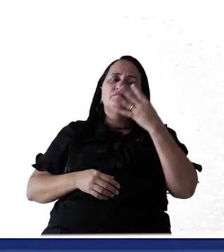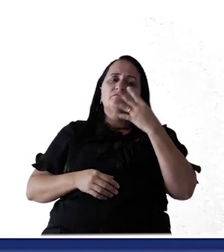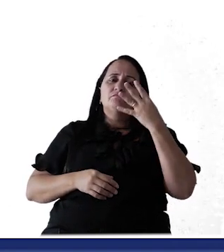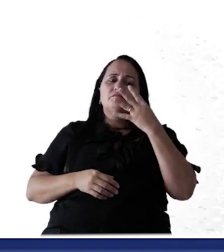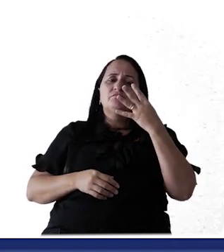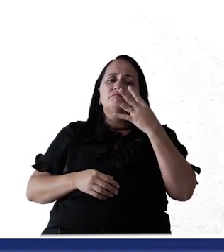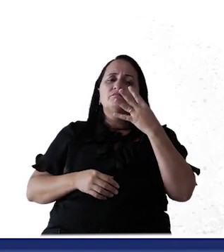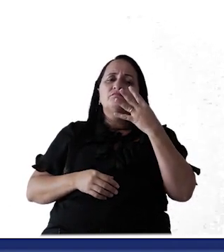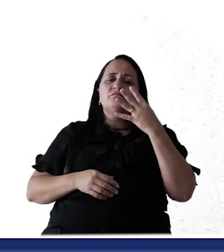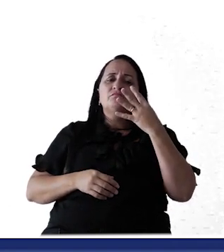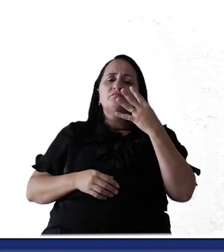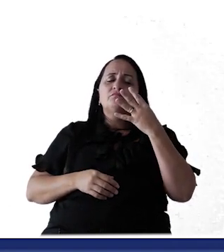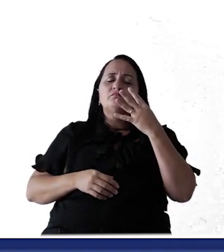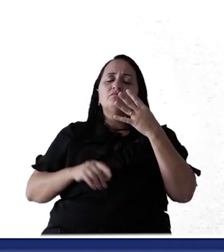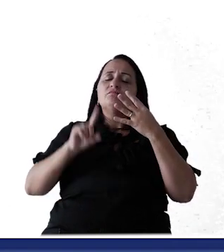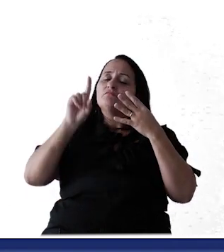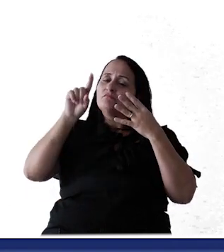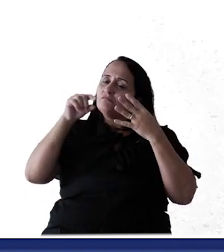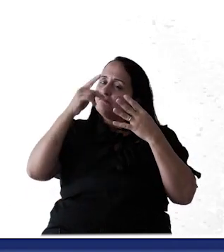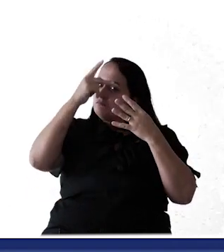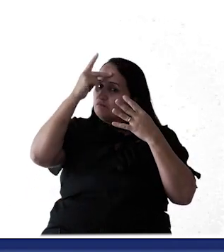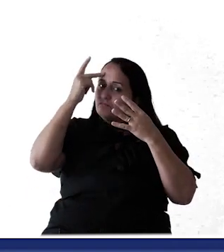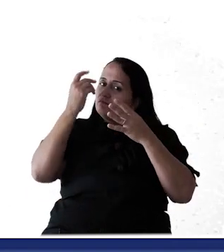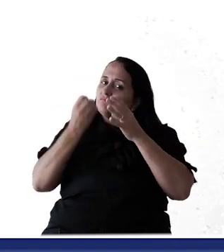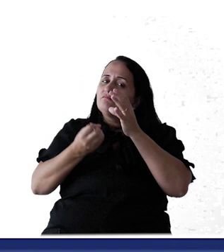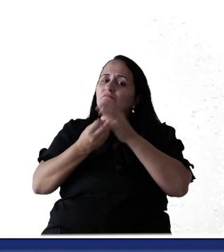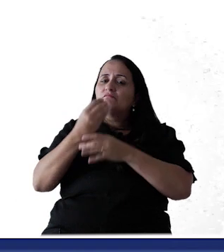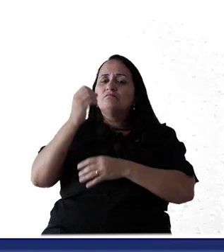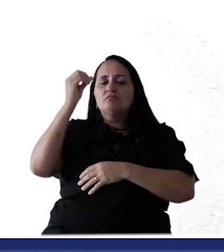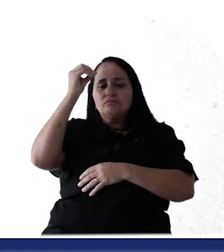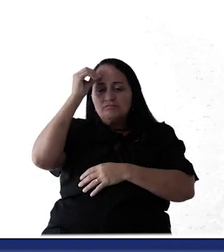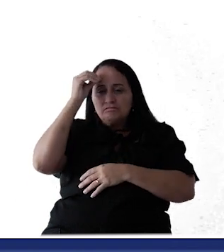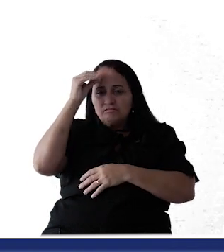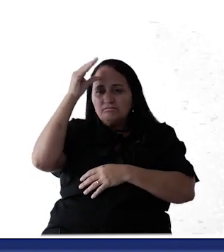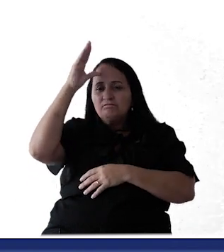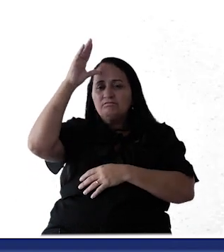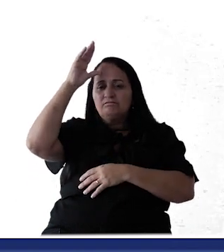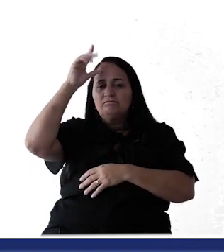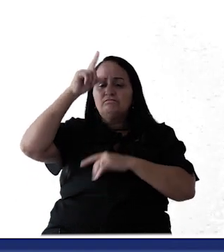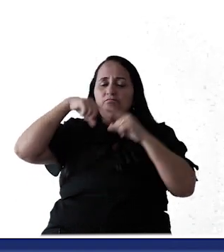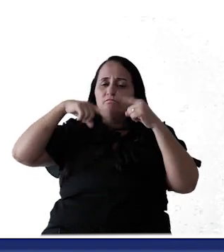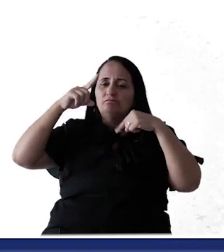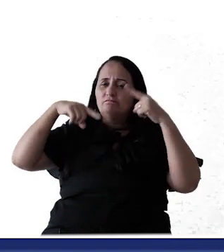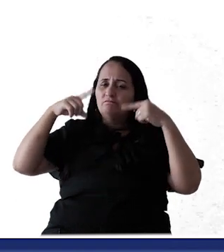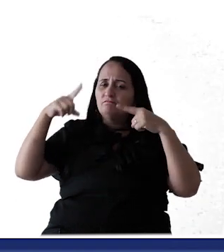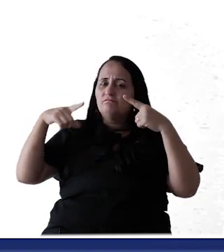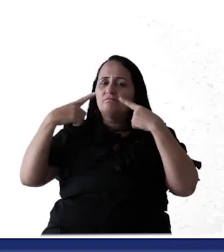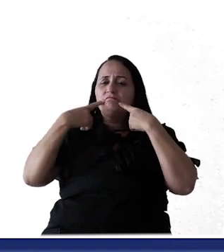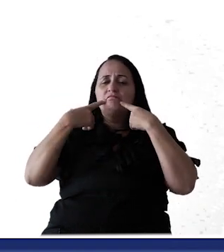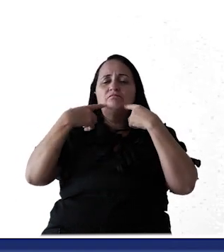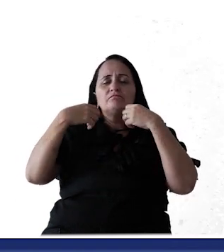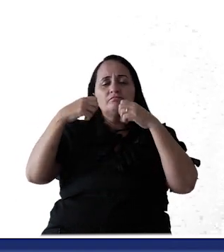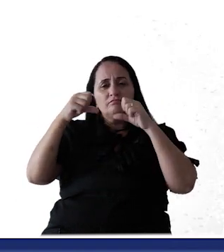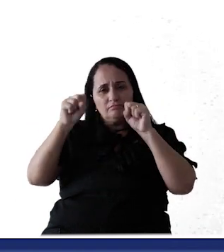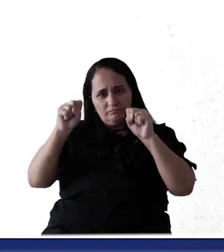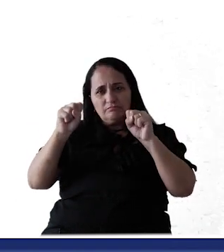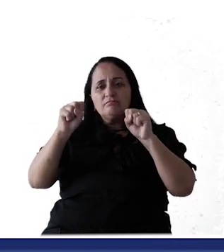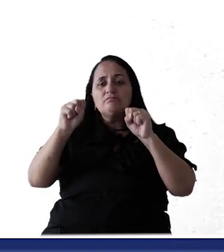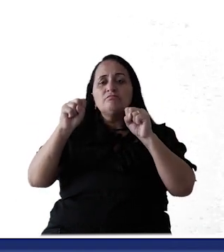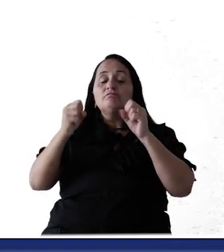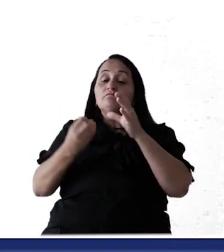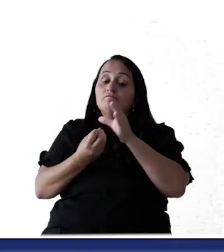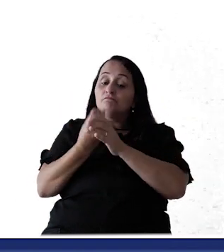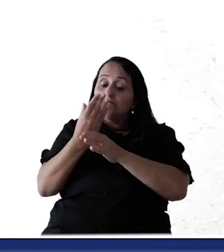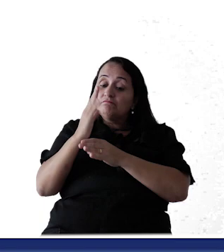4, o produtor da tira usou o seu conhecimento das variedades linguísticas existentes entre as regiões